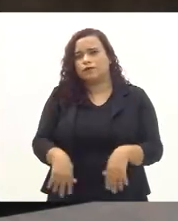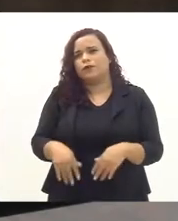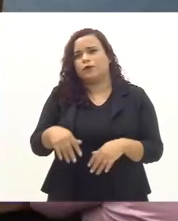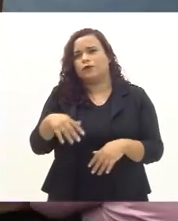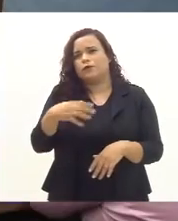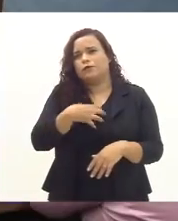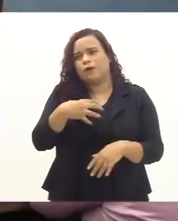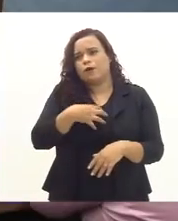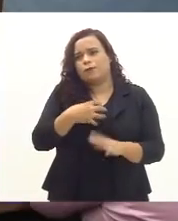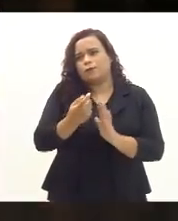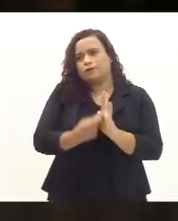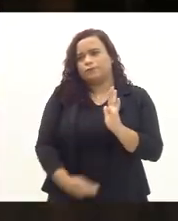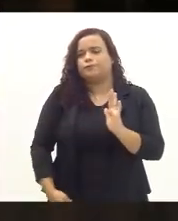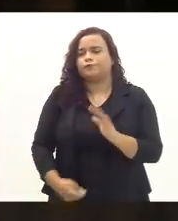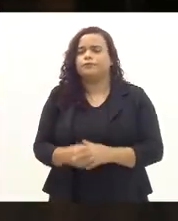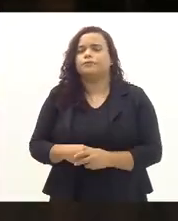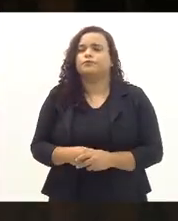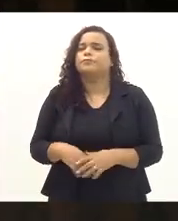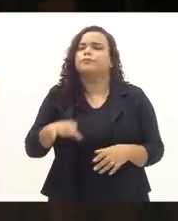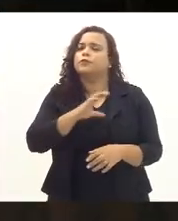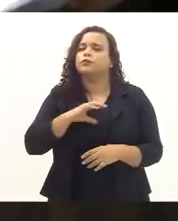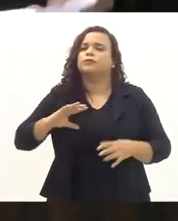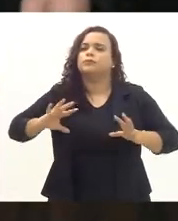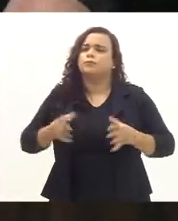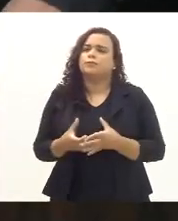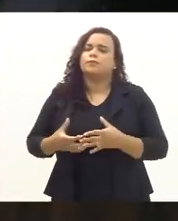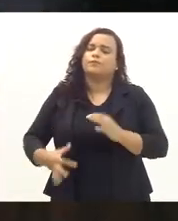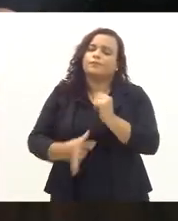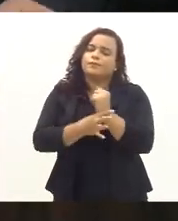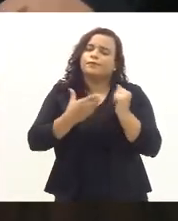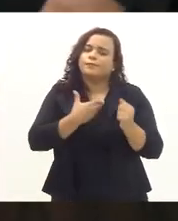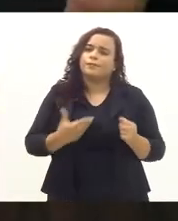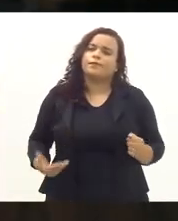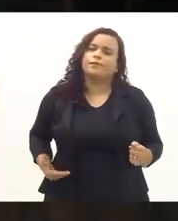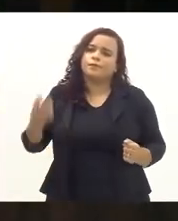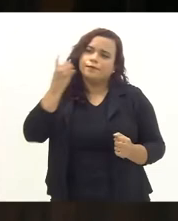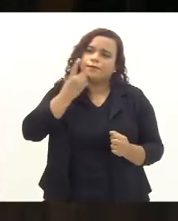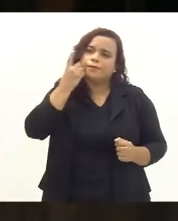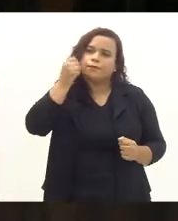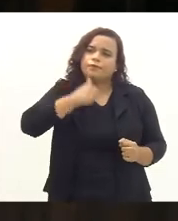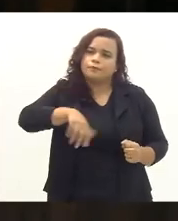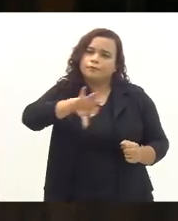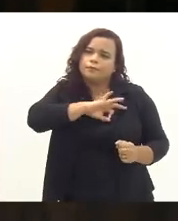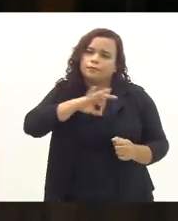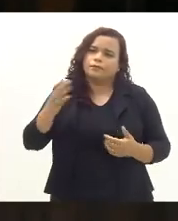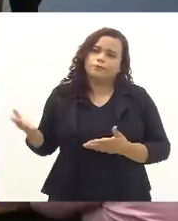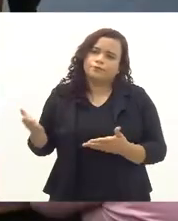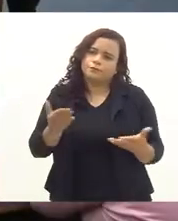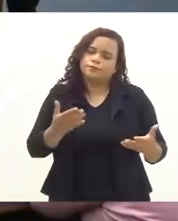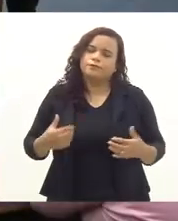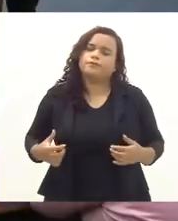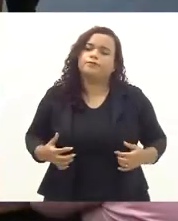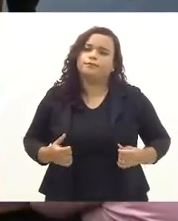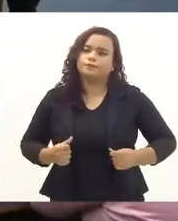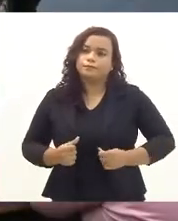final de redação pela comissão de segurança pública a deputada Martha Rocha